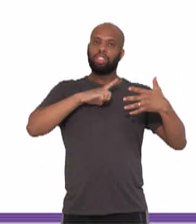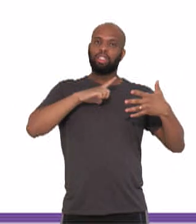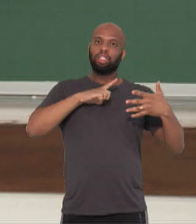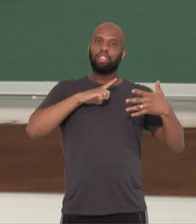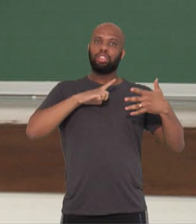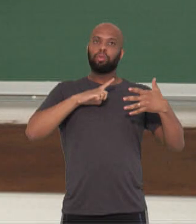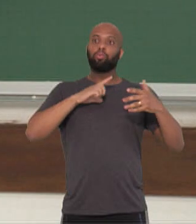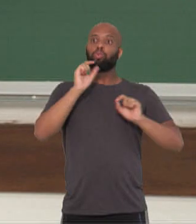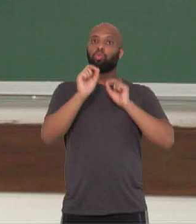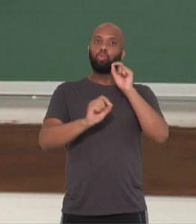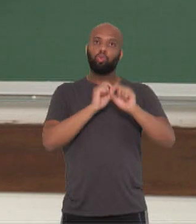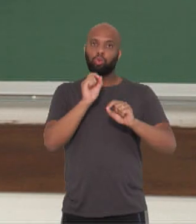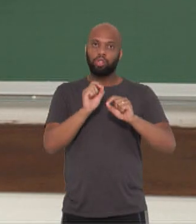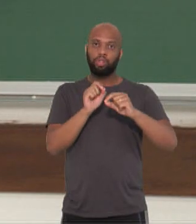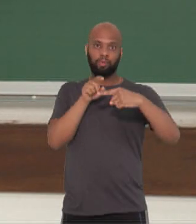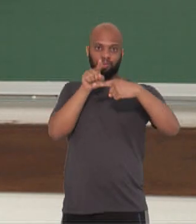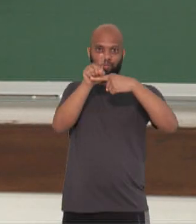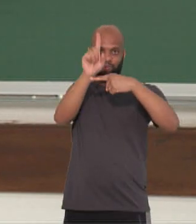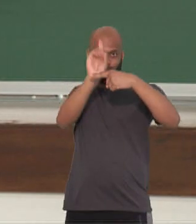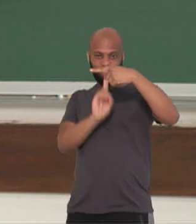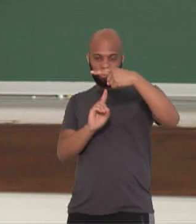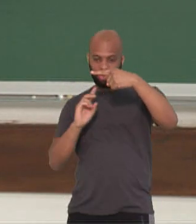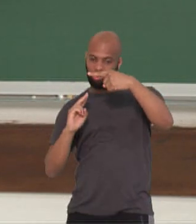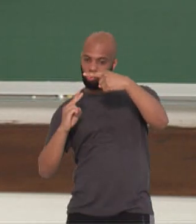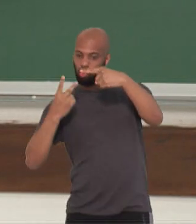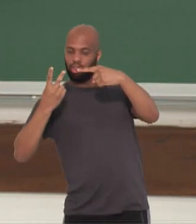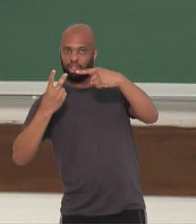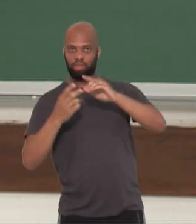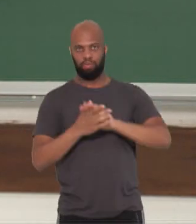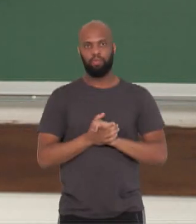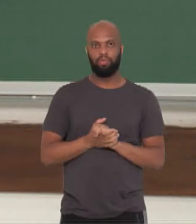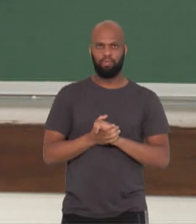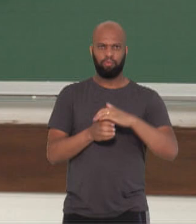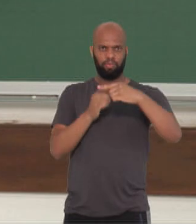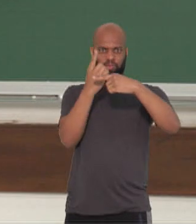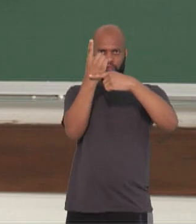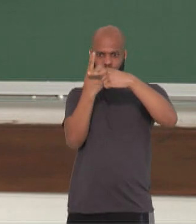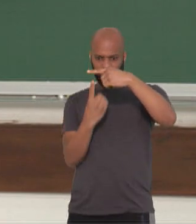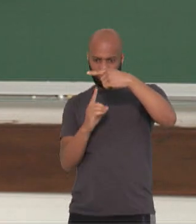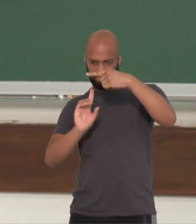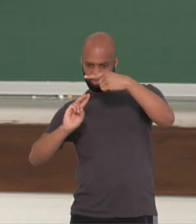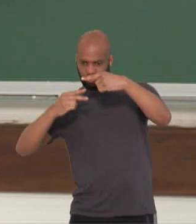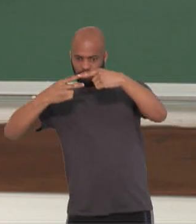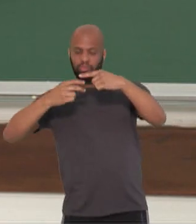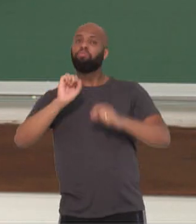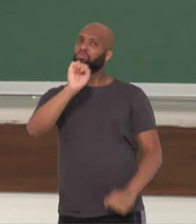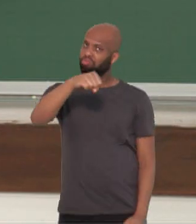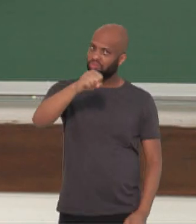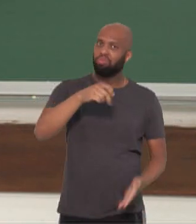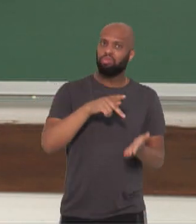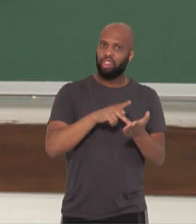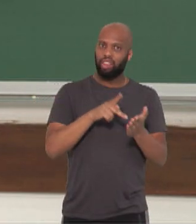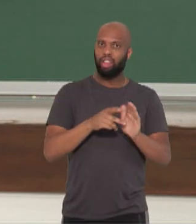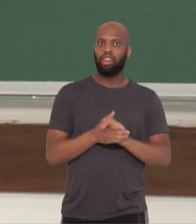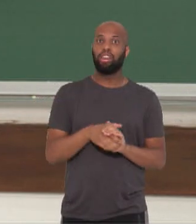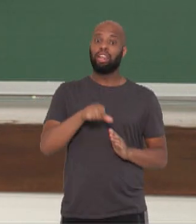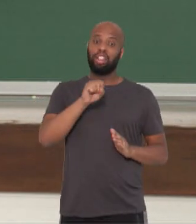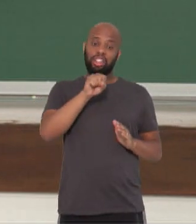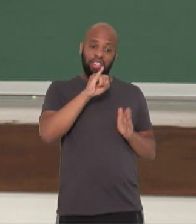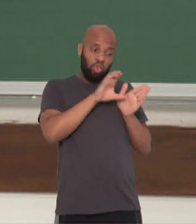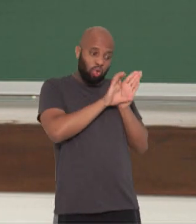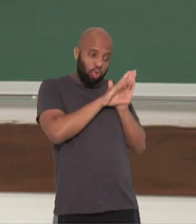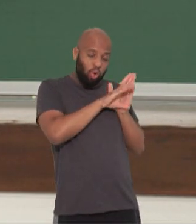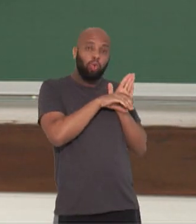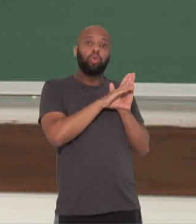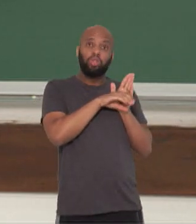inversamente proporcional ao quadrado da distância até a carga. Correto. Então, se a gente for analisar a definição de campo